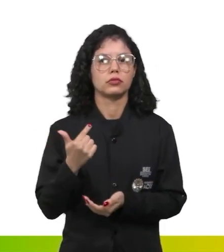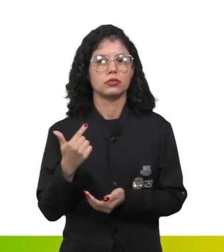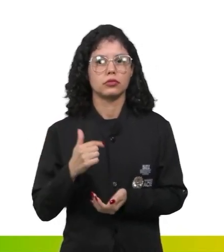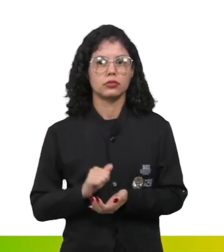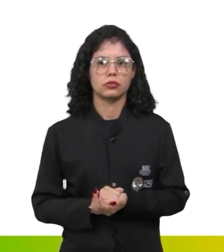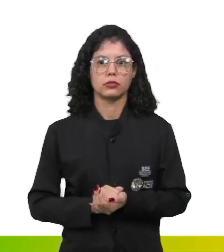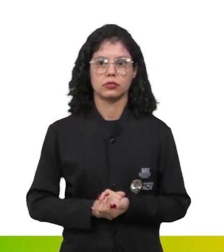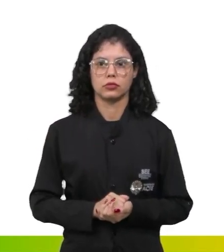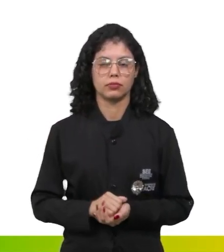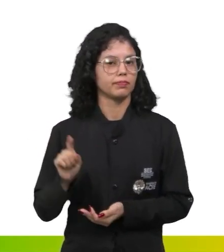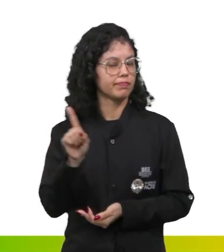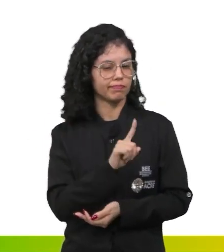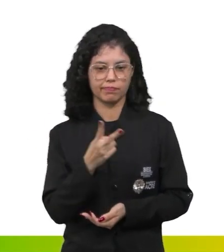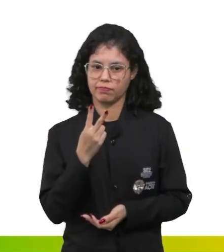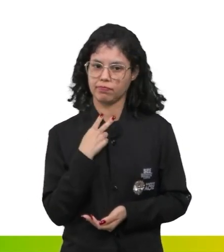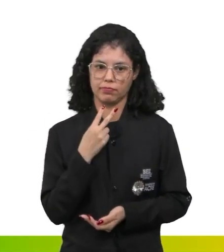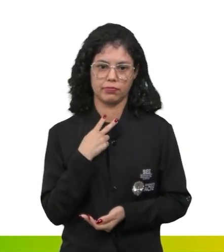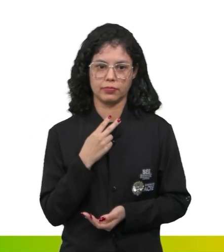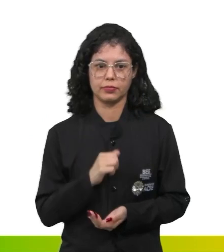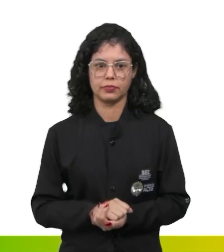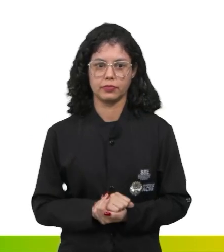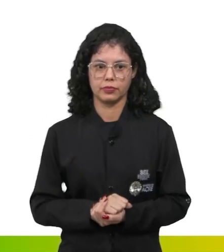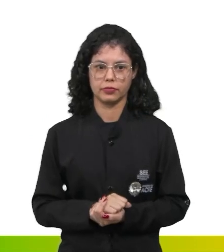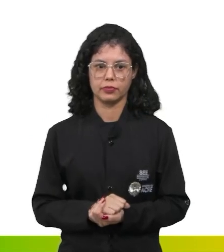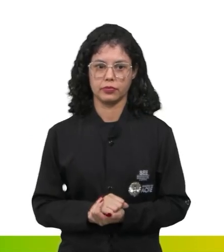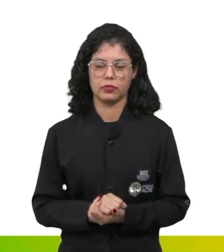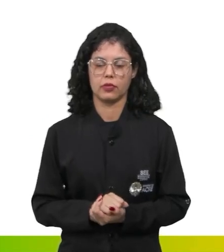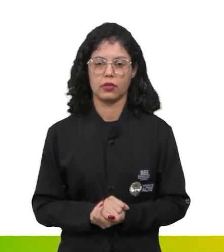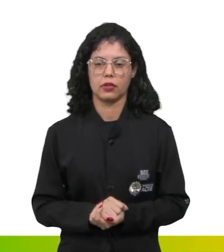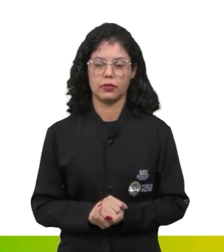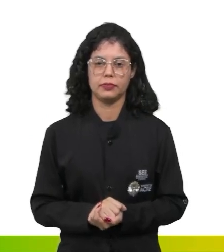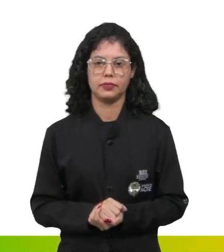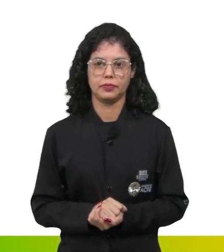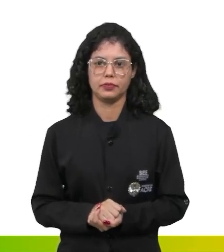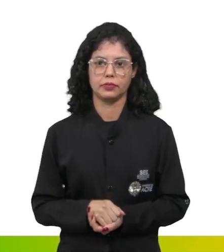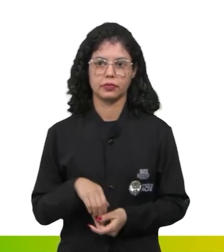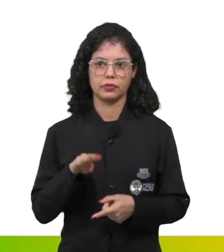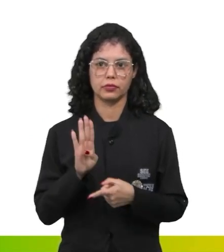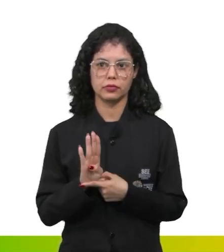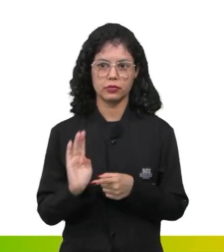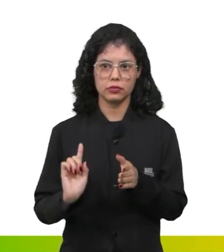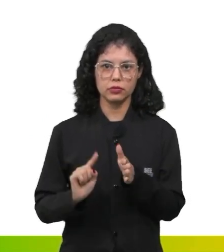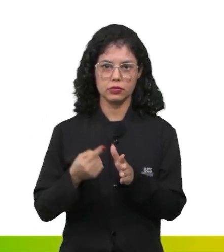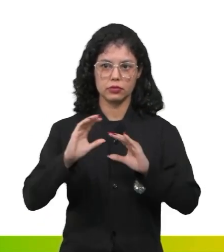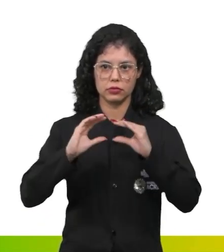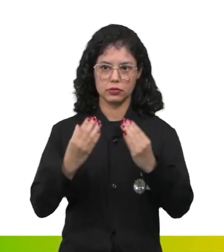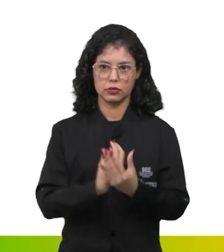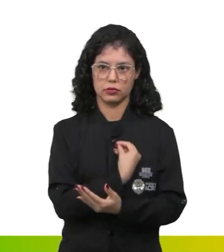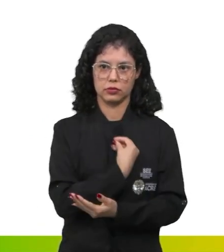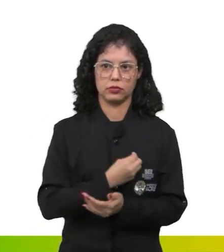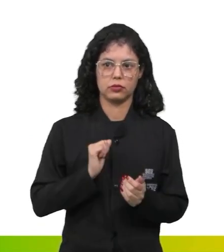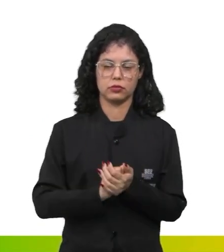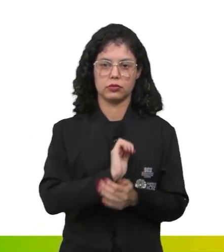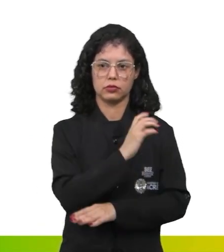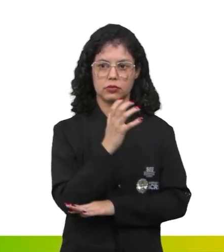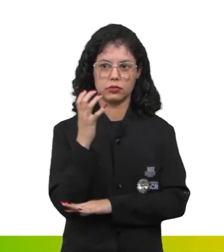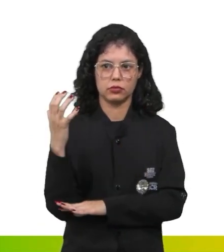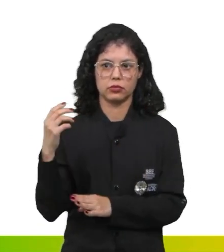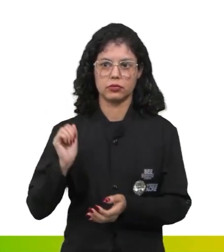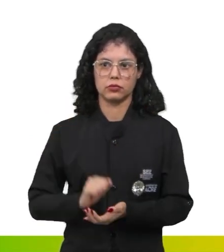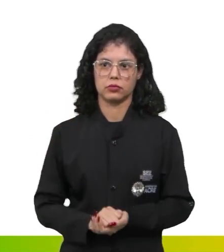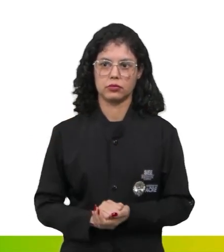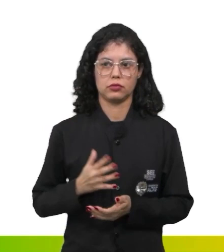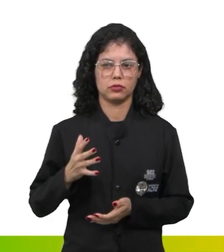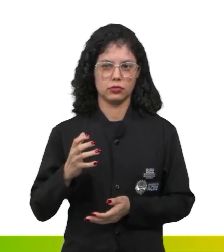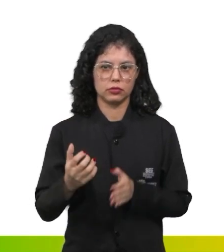Redi e Pasteur, não podem ser criados, né, gente? Letra B, os primeiros seres vivos eram